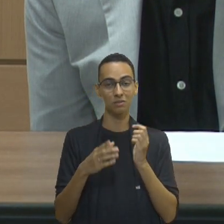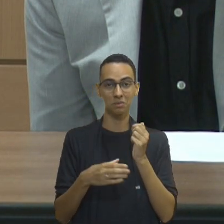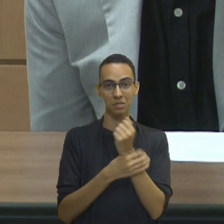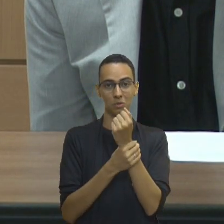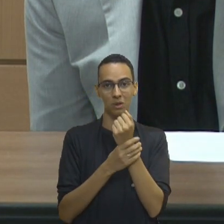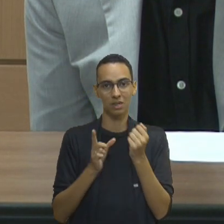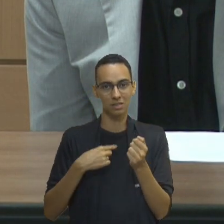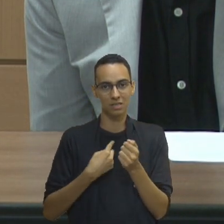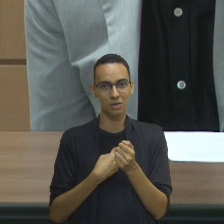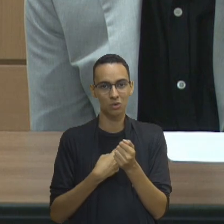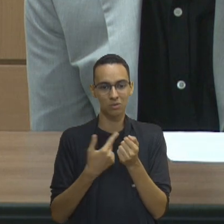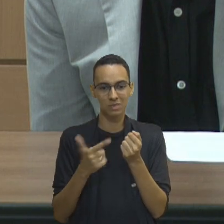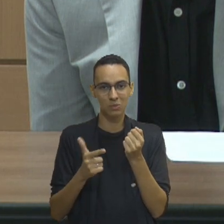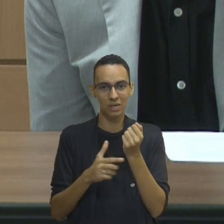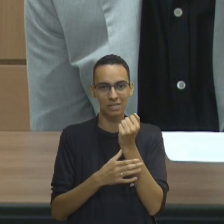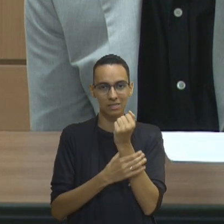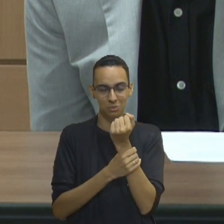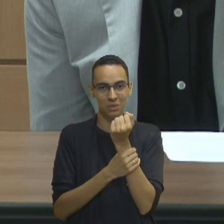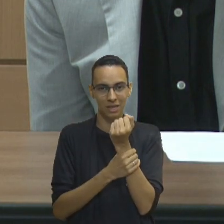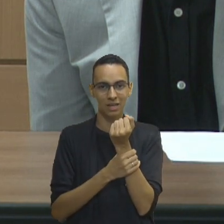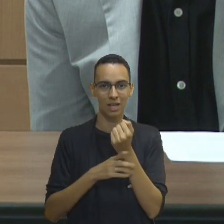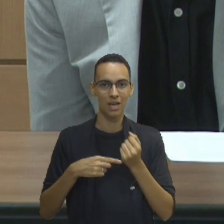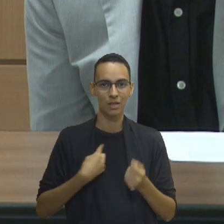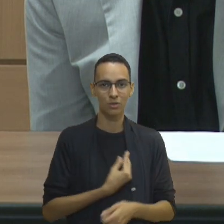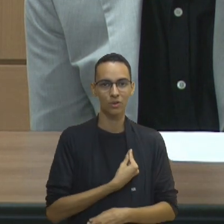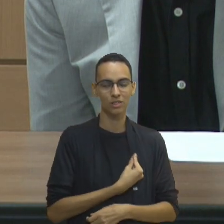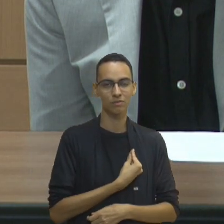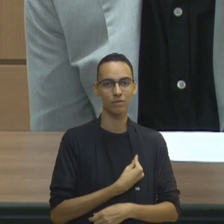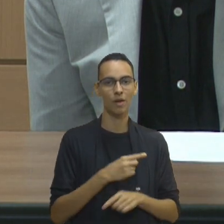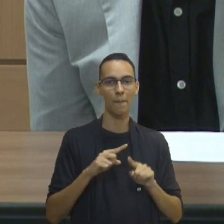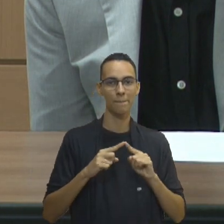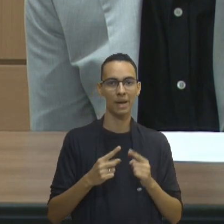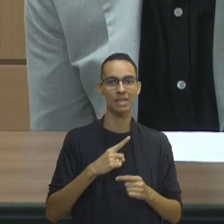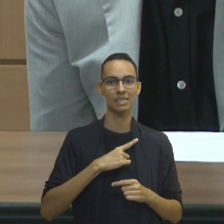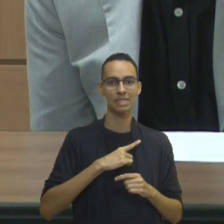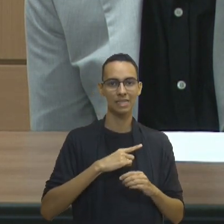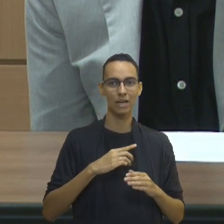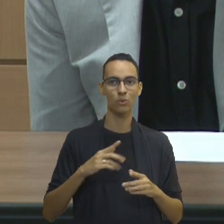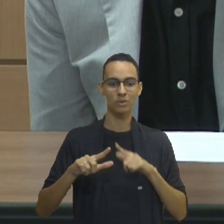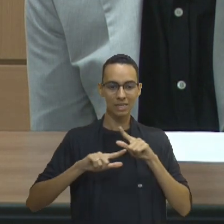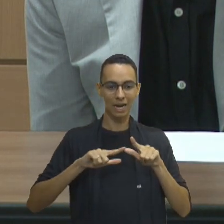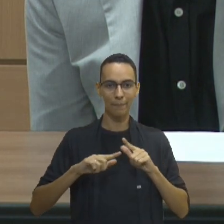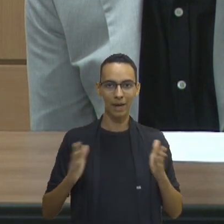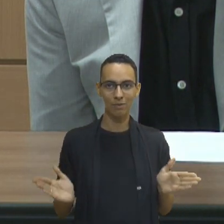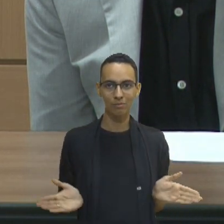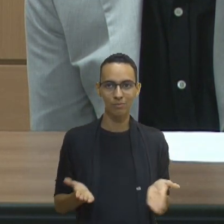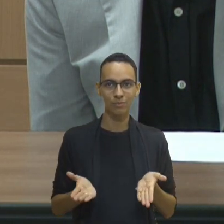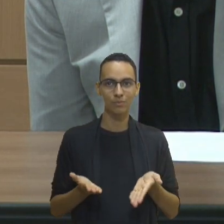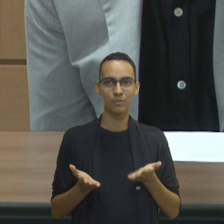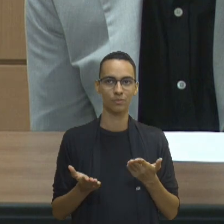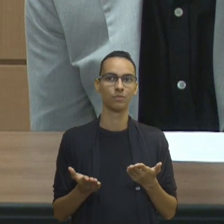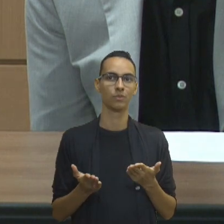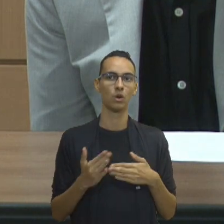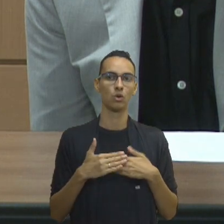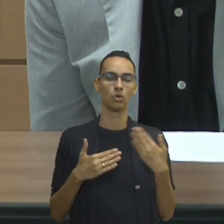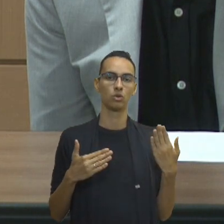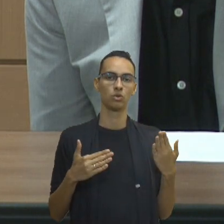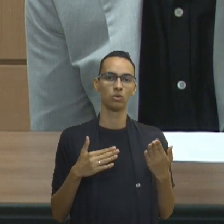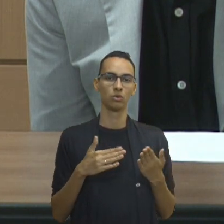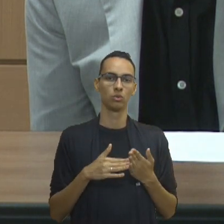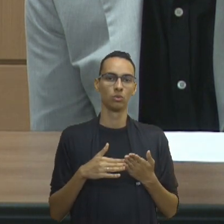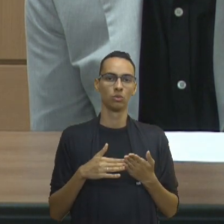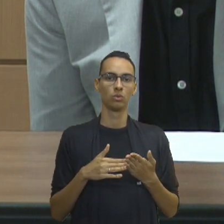estamos vivendo. Mas, em termos administrativos, há um esforço enorme para que todos os trâmites, né, administrativos